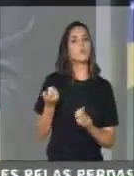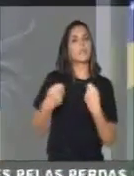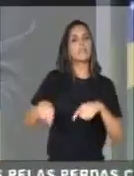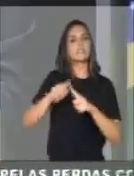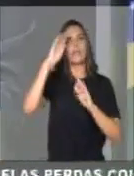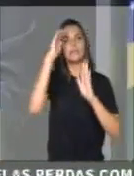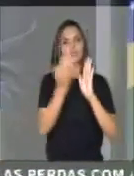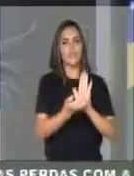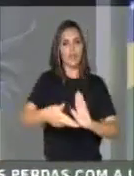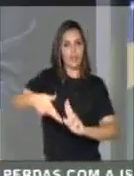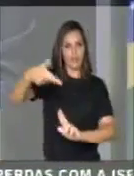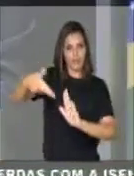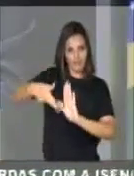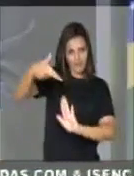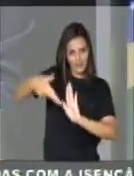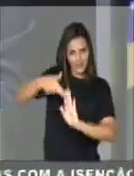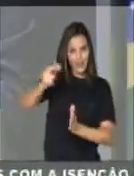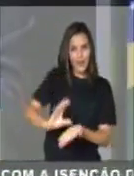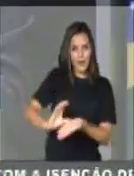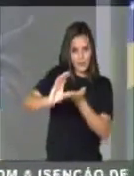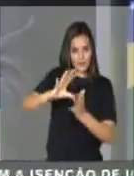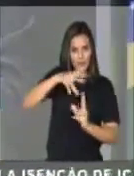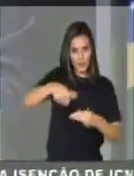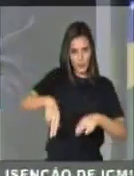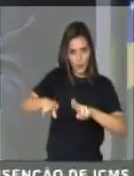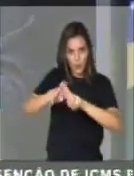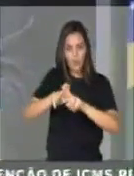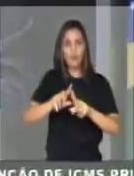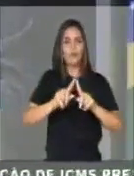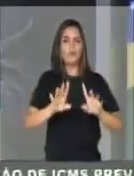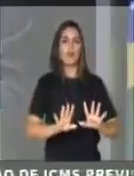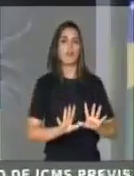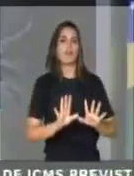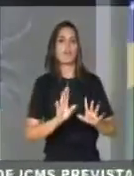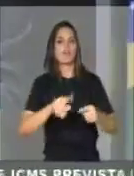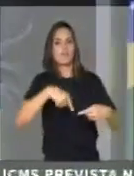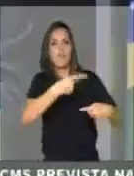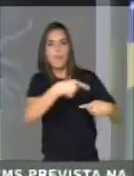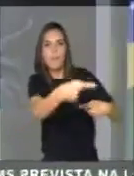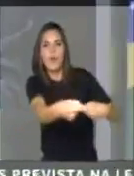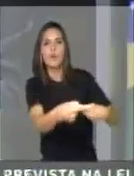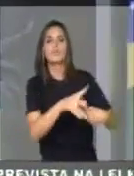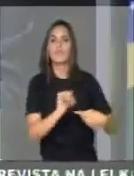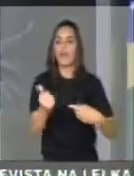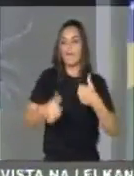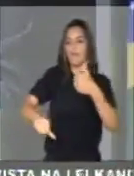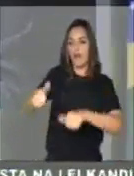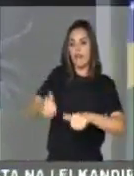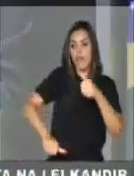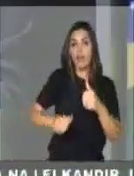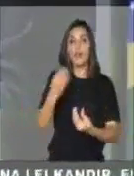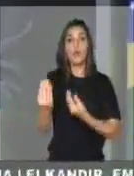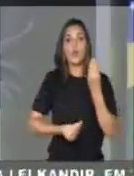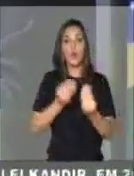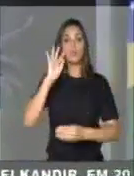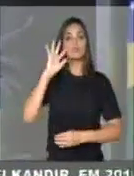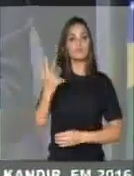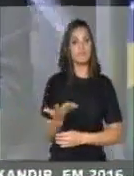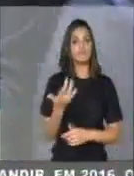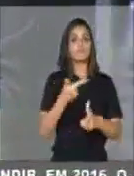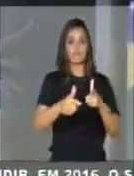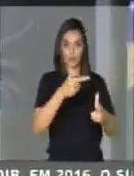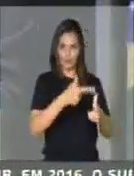Conselho de Segurança das Nações Unidas por decreto, sem prejuízo da subsequente sujeição das medidas de